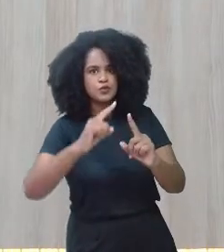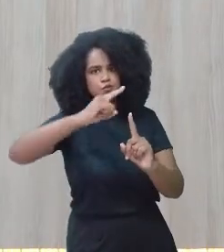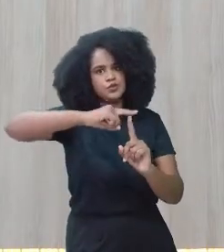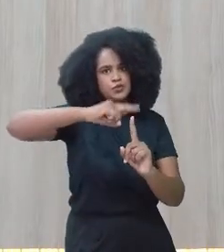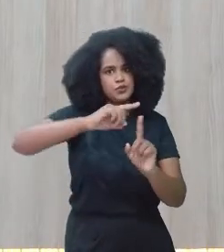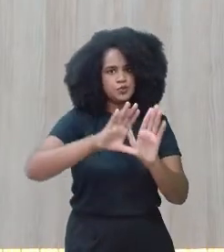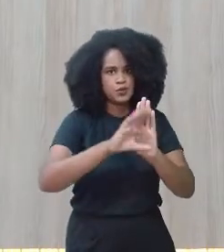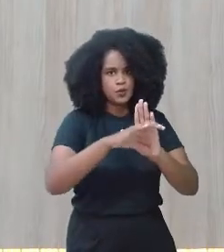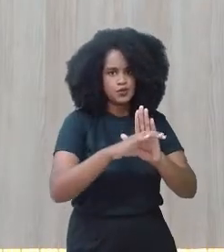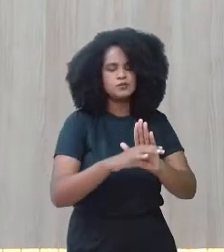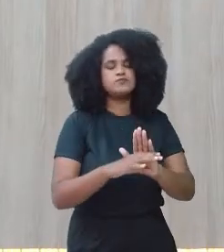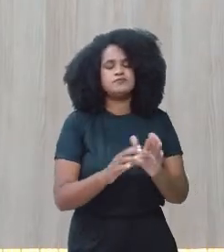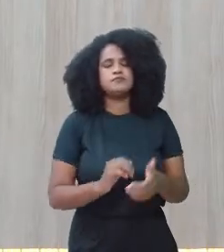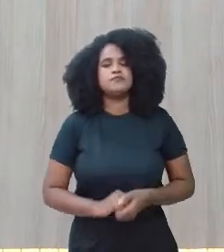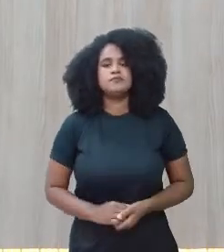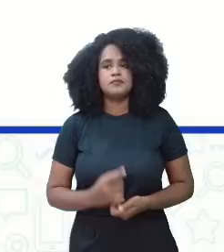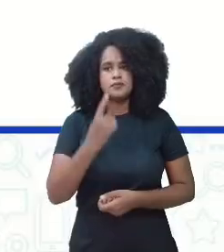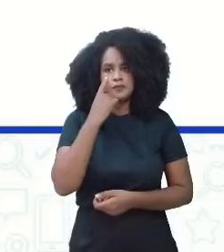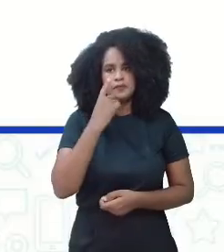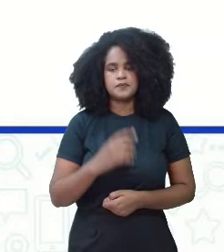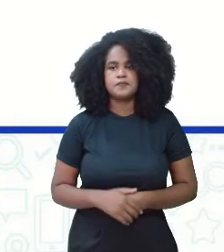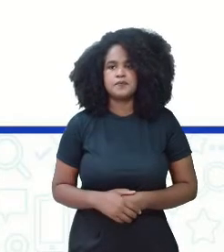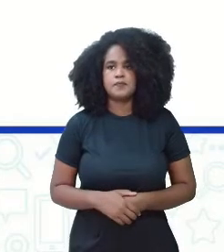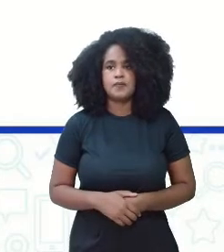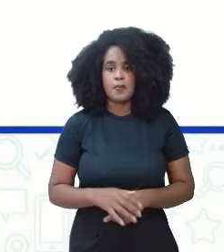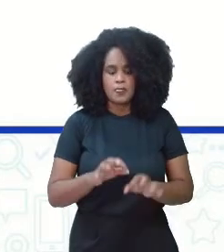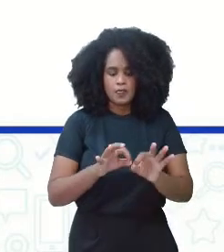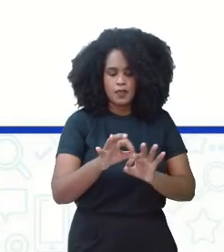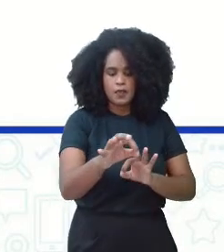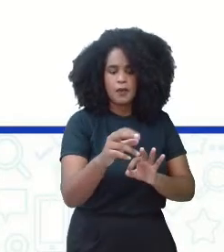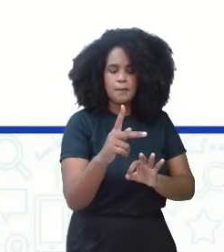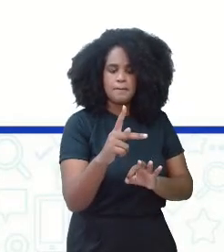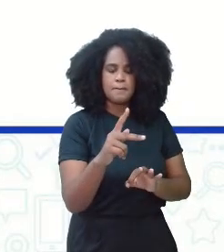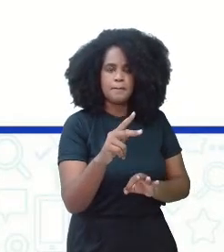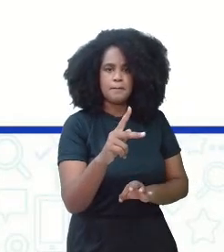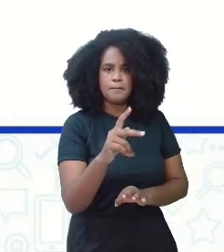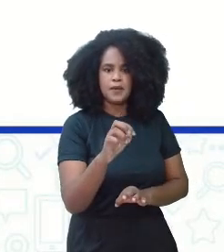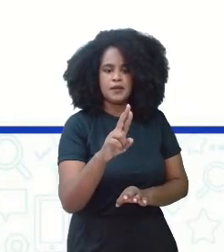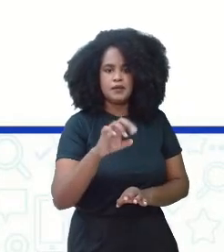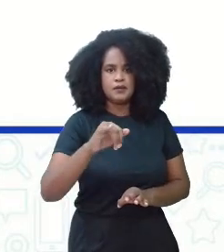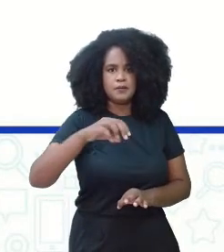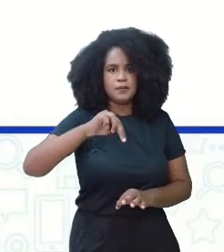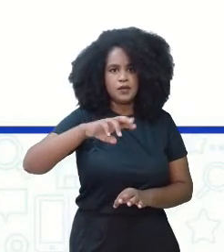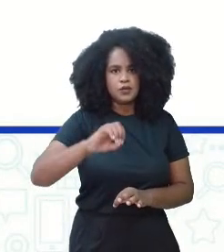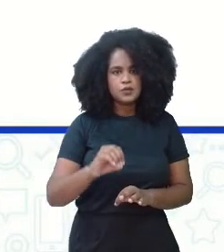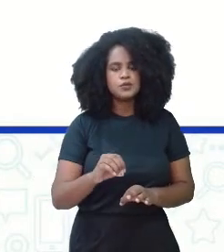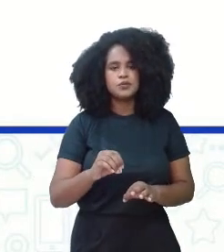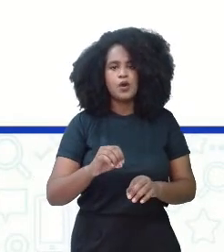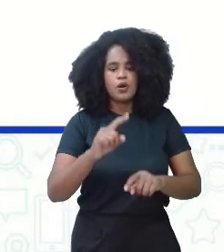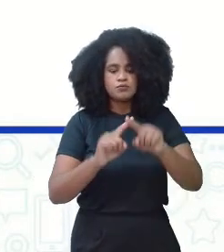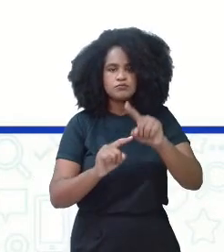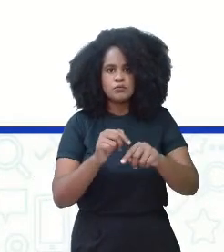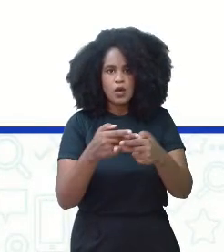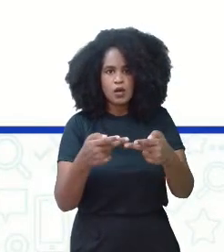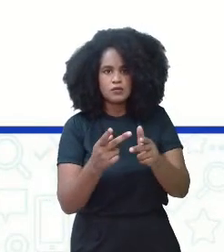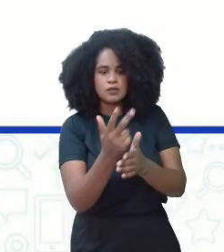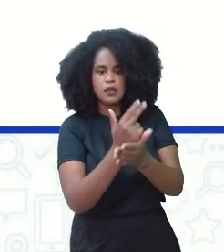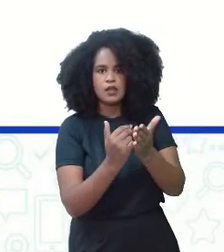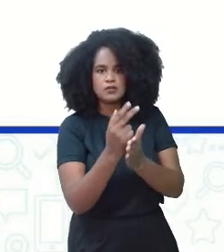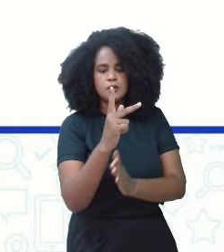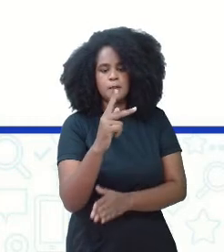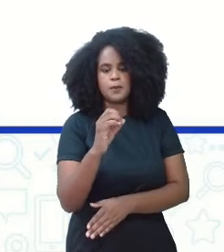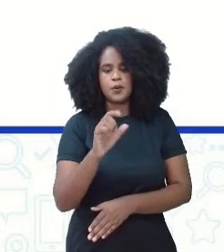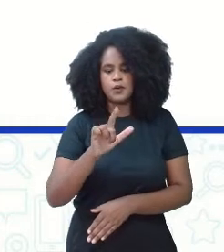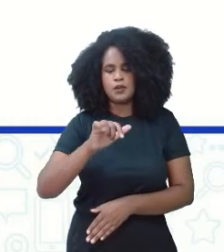assimilar o conceito rápido. Então, tem dizendo assim, ó, o perímetro de um polígono é o comprimento da linha poligonal simples